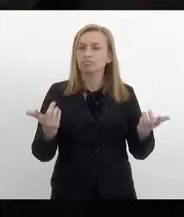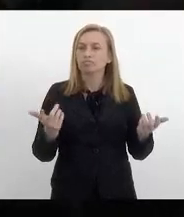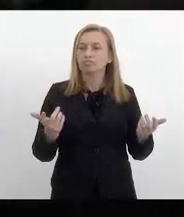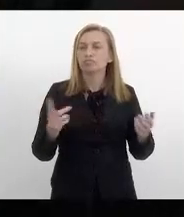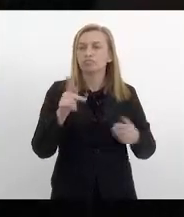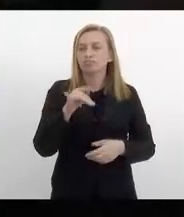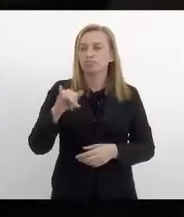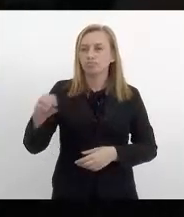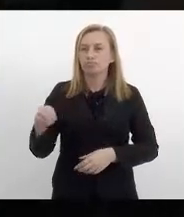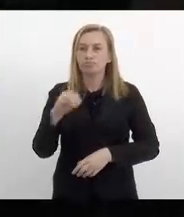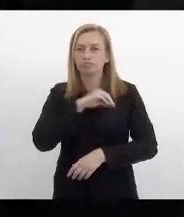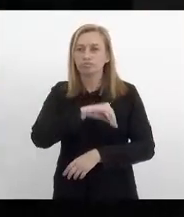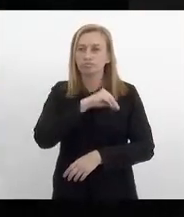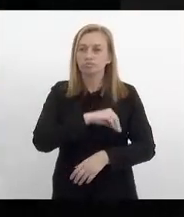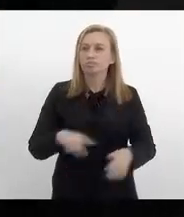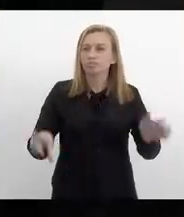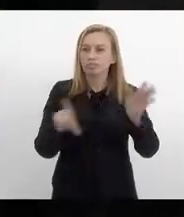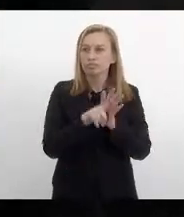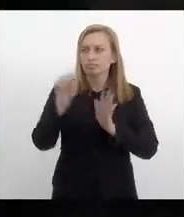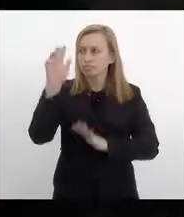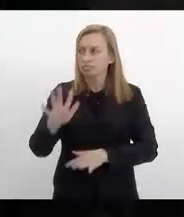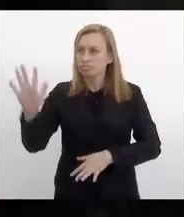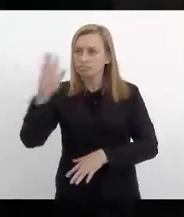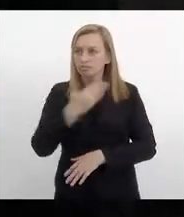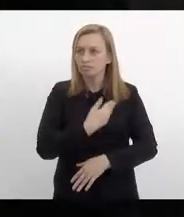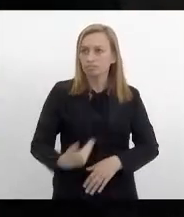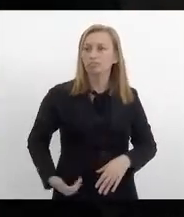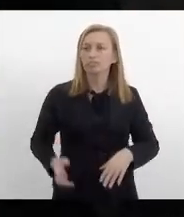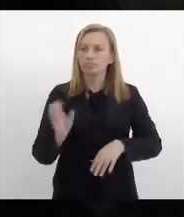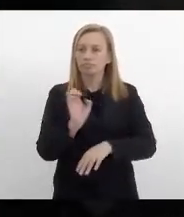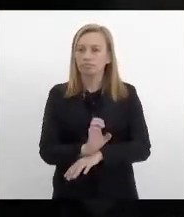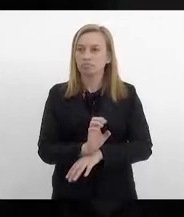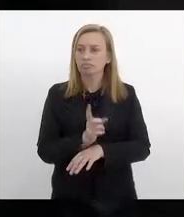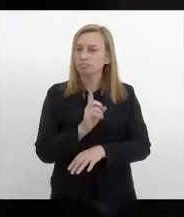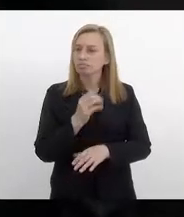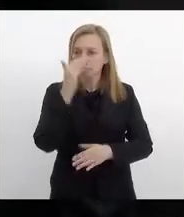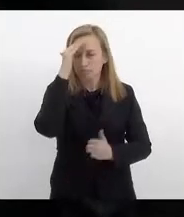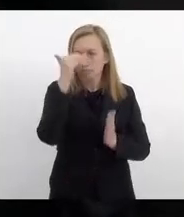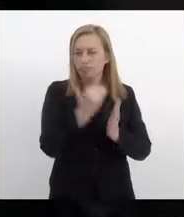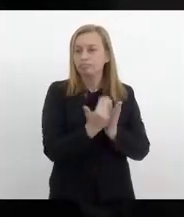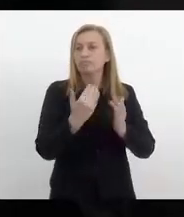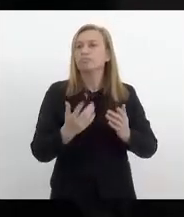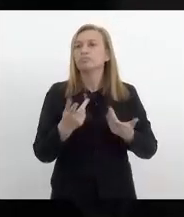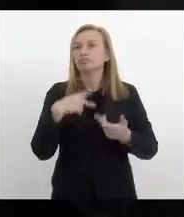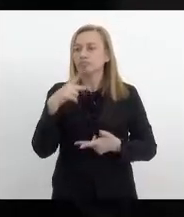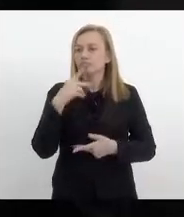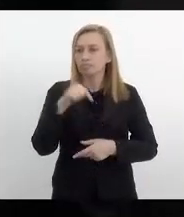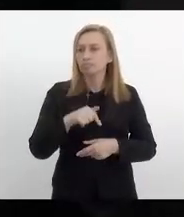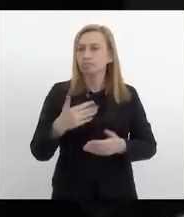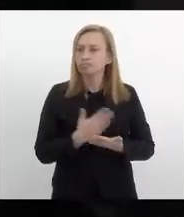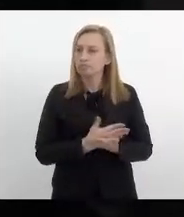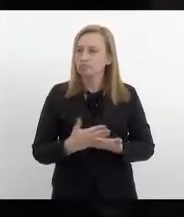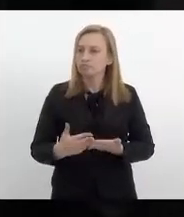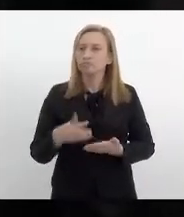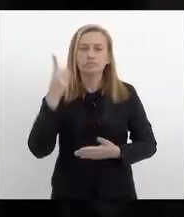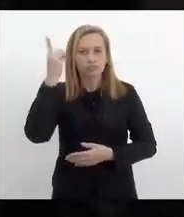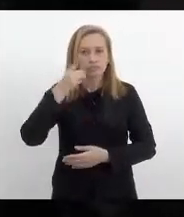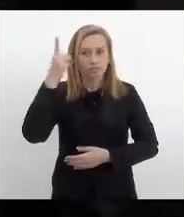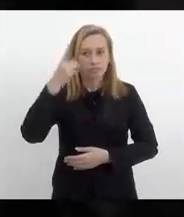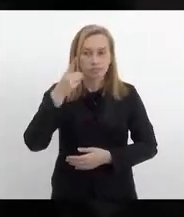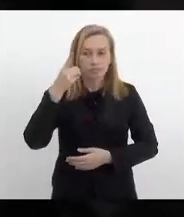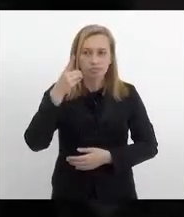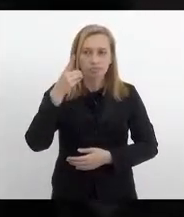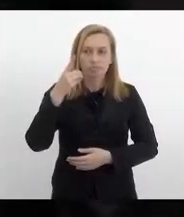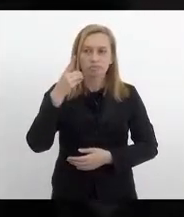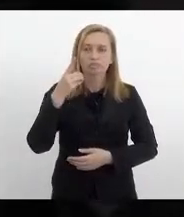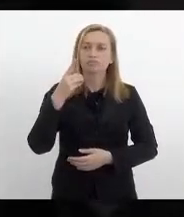piso salarial, que é uma lei nacional que o governo do Estado vem descumprindo. Então, como foi colocado desde o início pelo deputado Valdeir Carneiro,